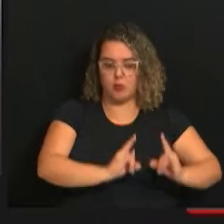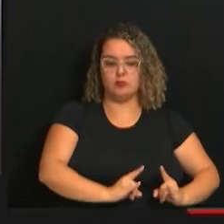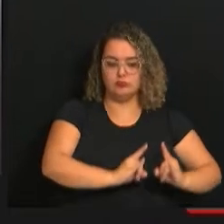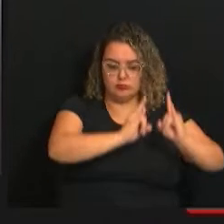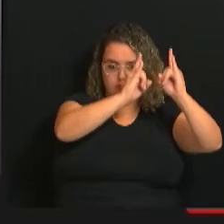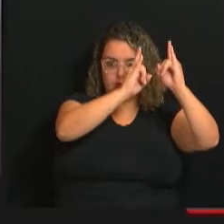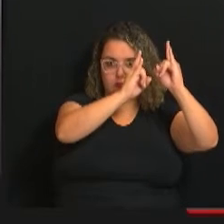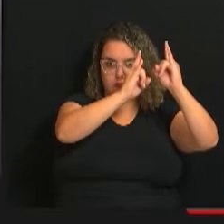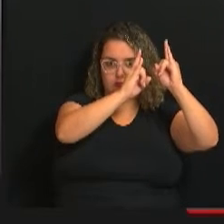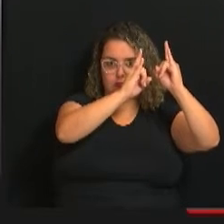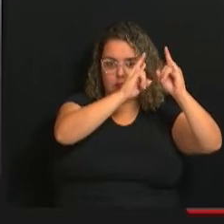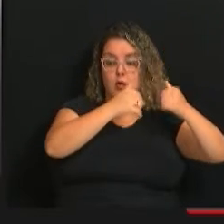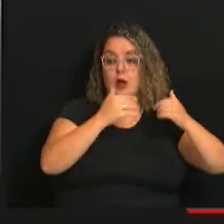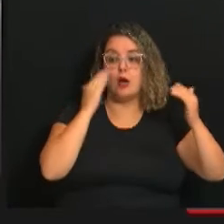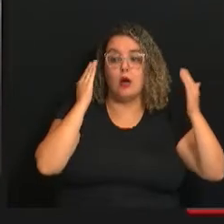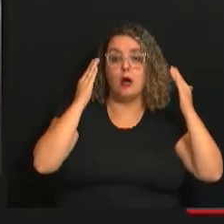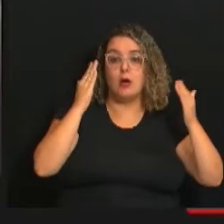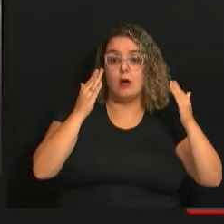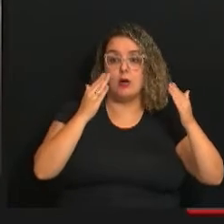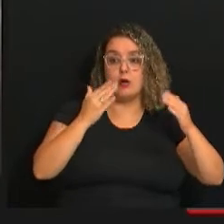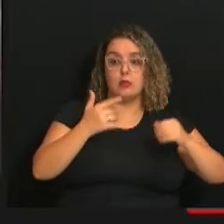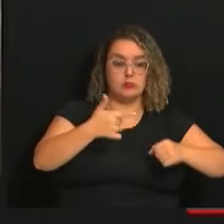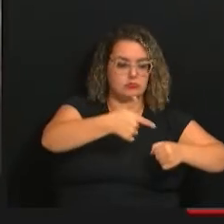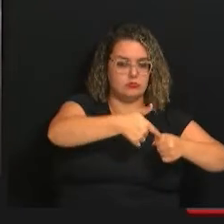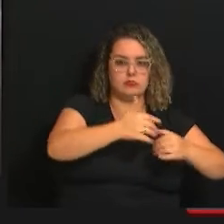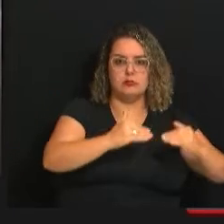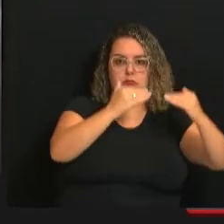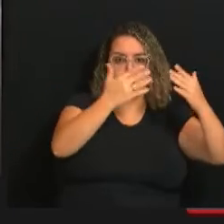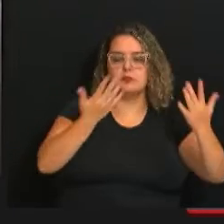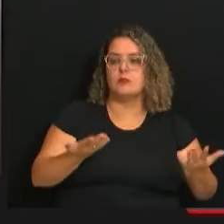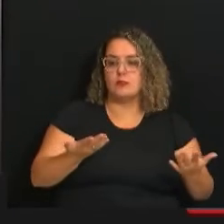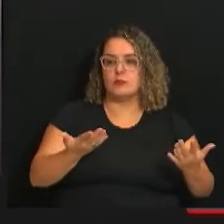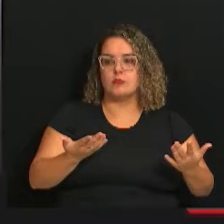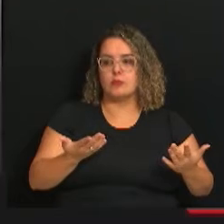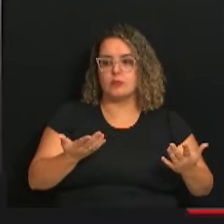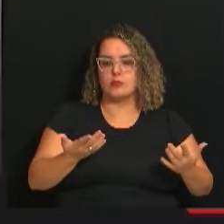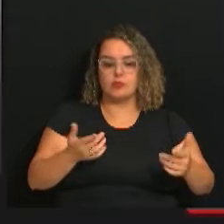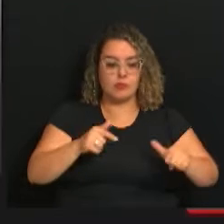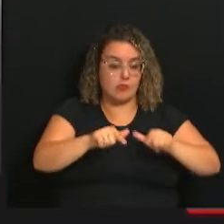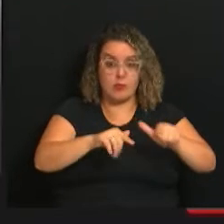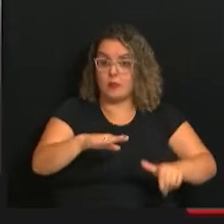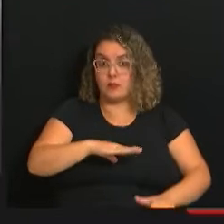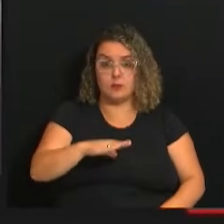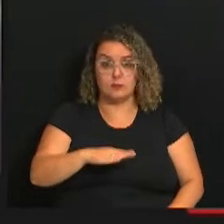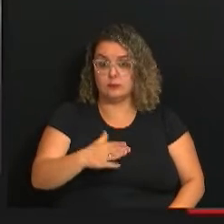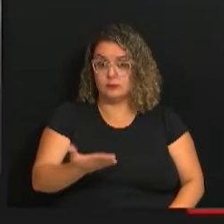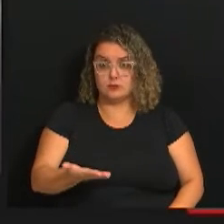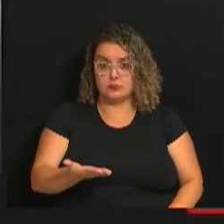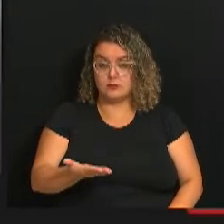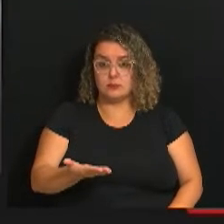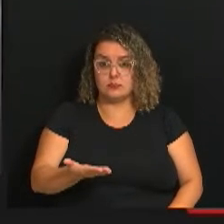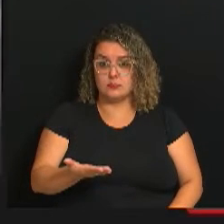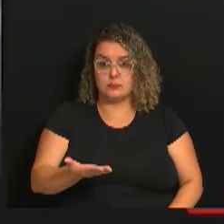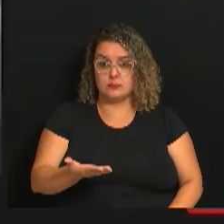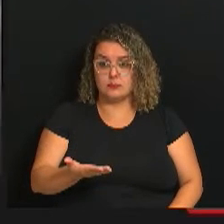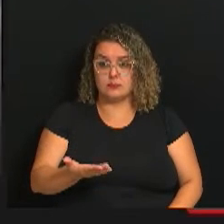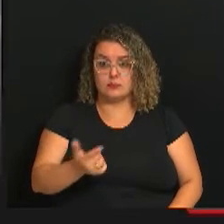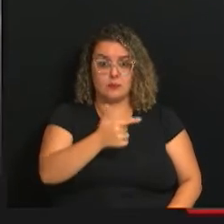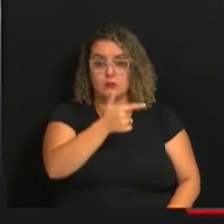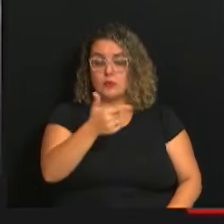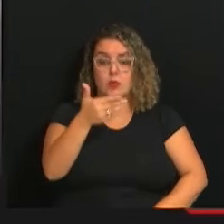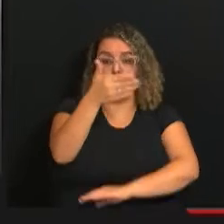via cinema pela foto, só do filme, porque eu fiquei 2 anos me dedicando integralmente